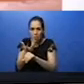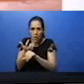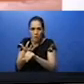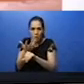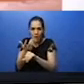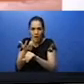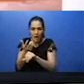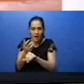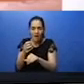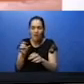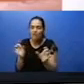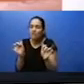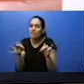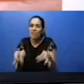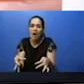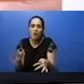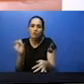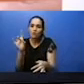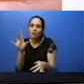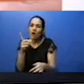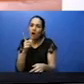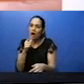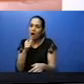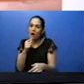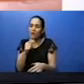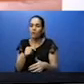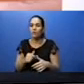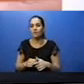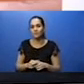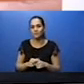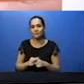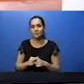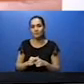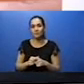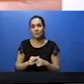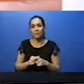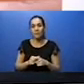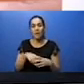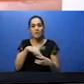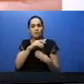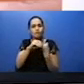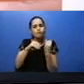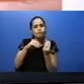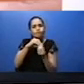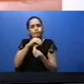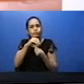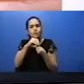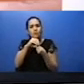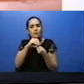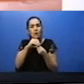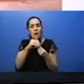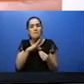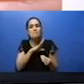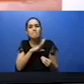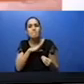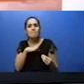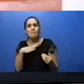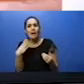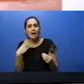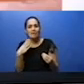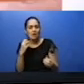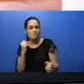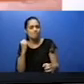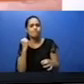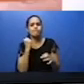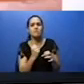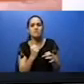essa quantidade de oxigênio produzida, né, pela ação da água oxigenada acaba matando, né, os micro-organismos porque